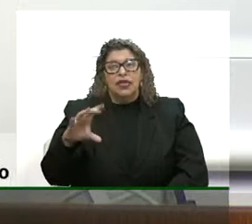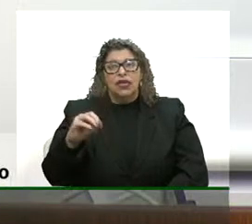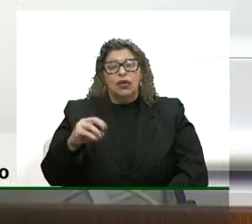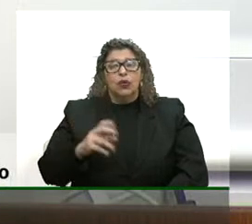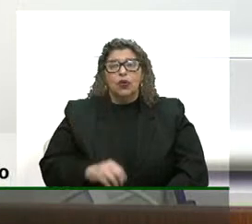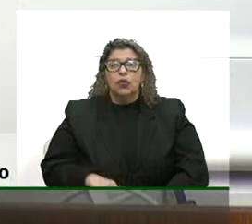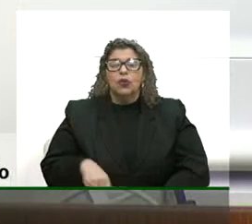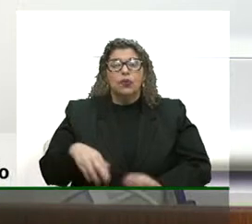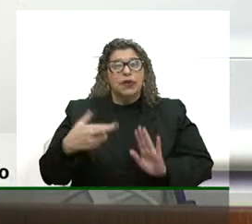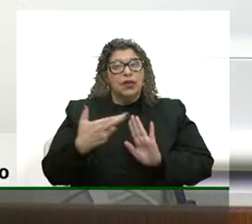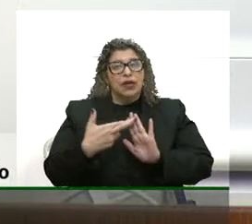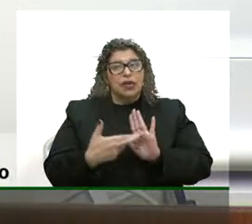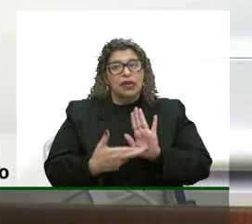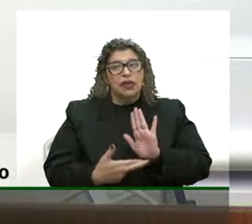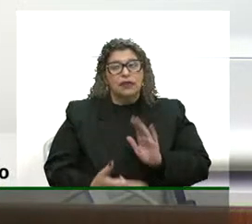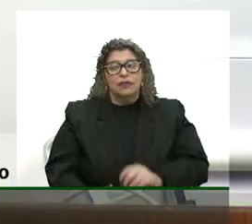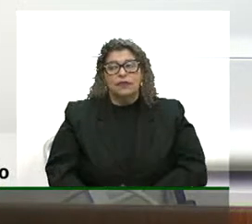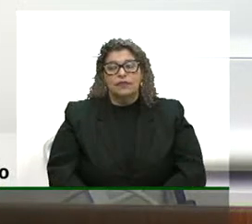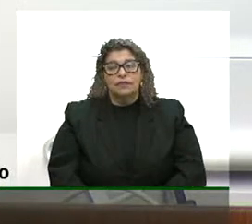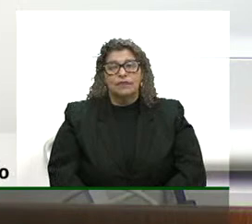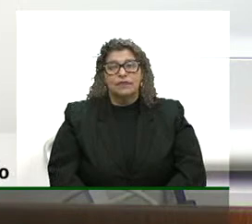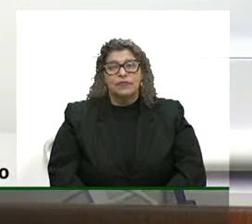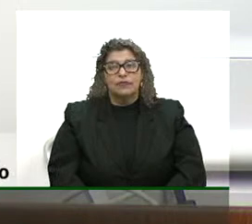tempo regimental.